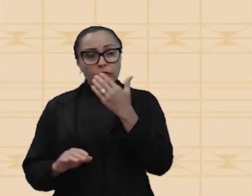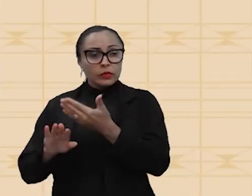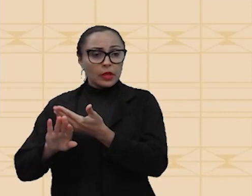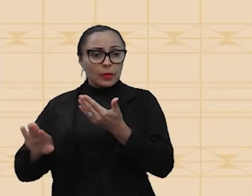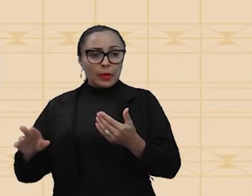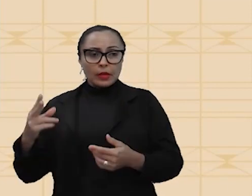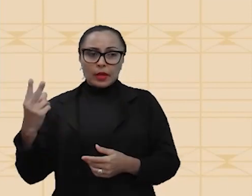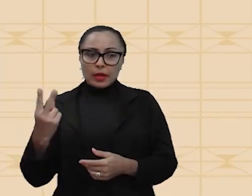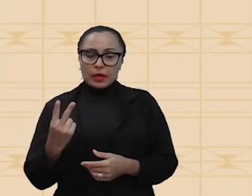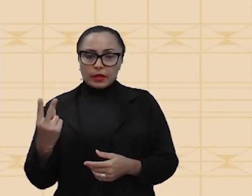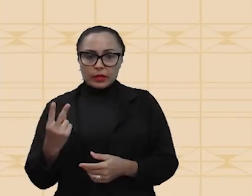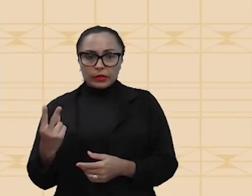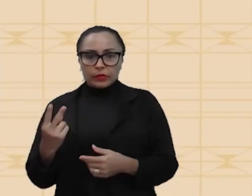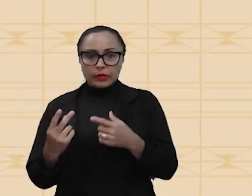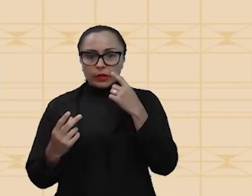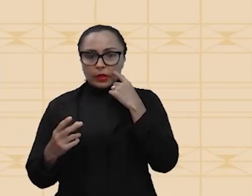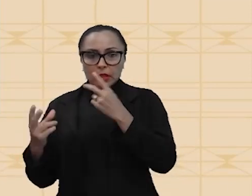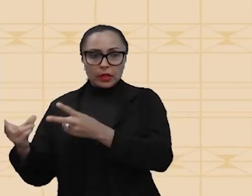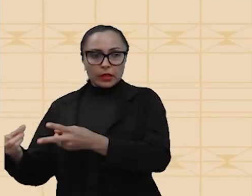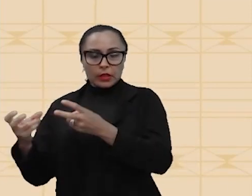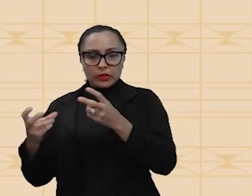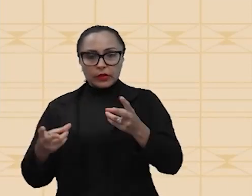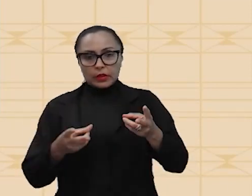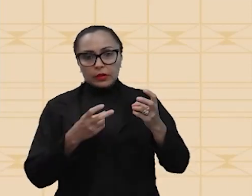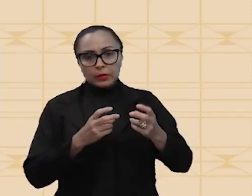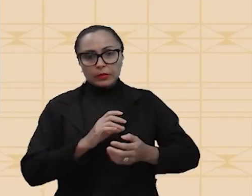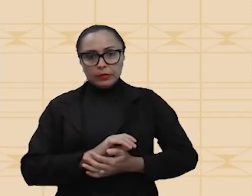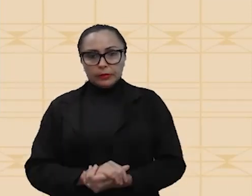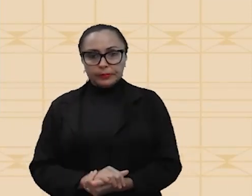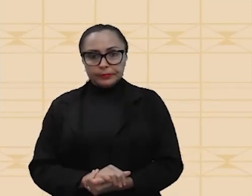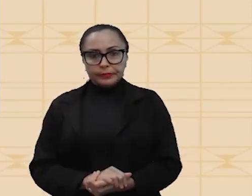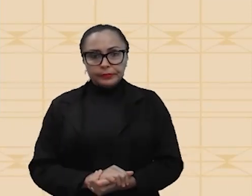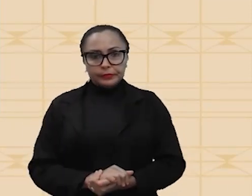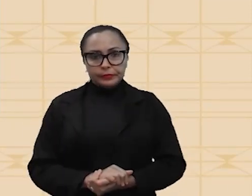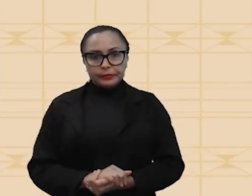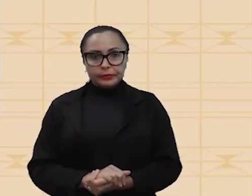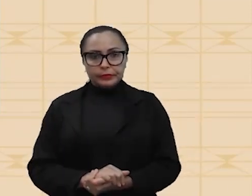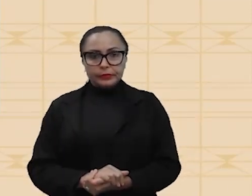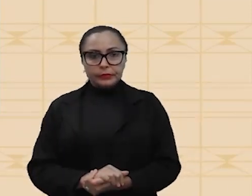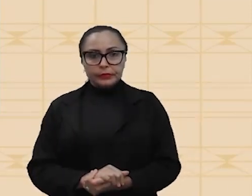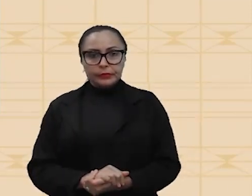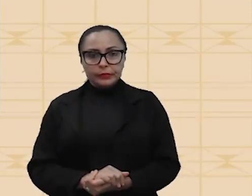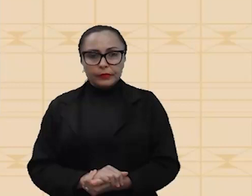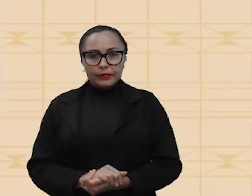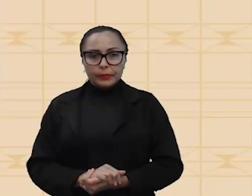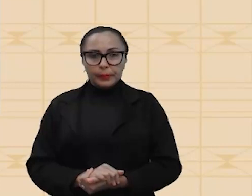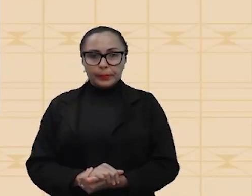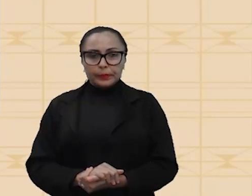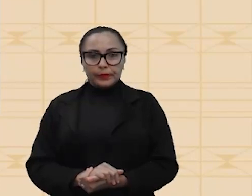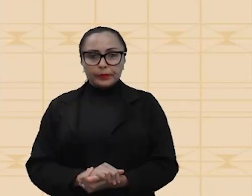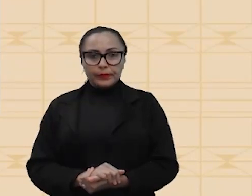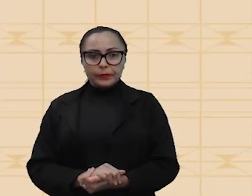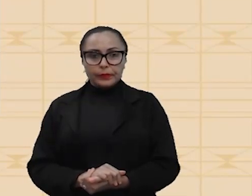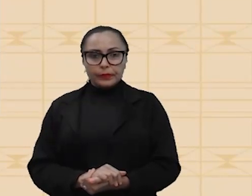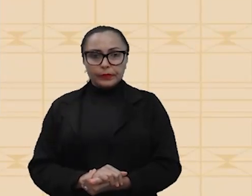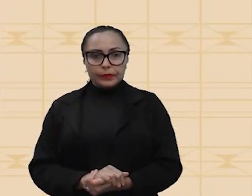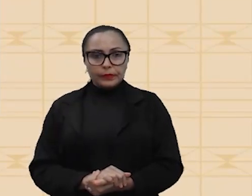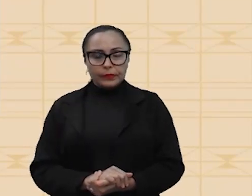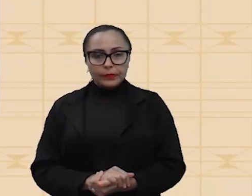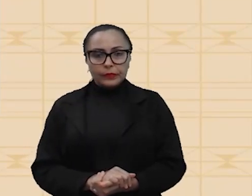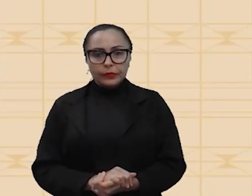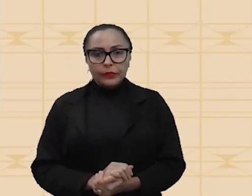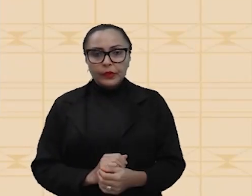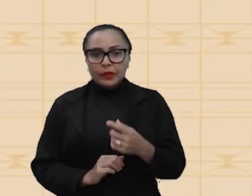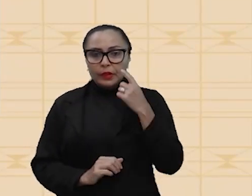identificar cada um desses potes, ó, mais, menos, a letra B também está errada. Veja que na letra C, ó, separamos